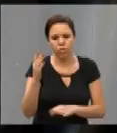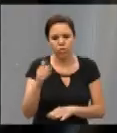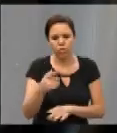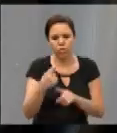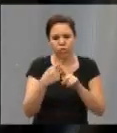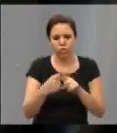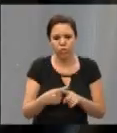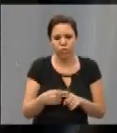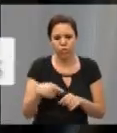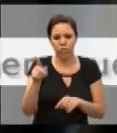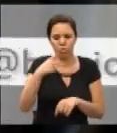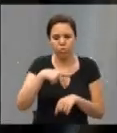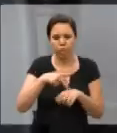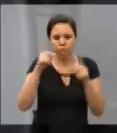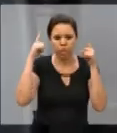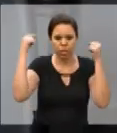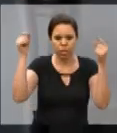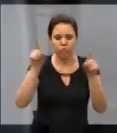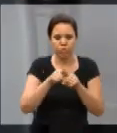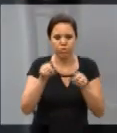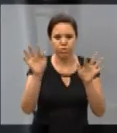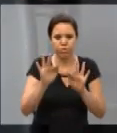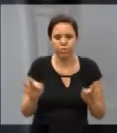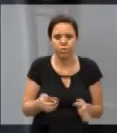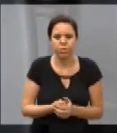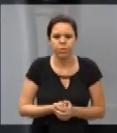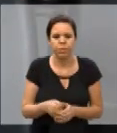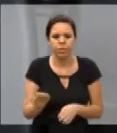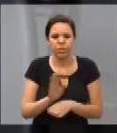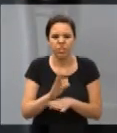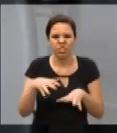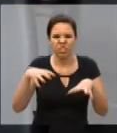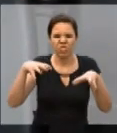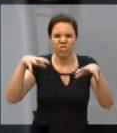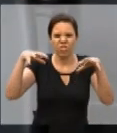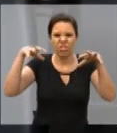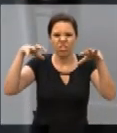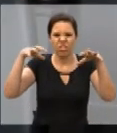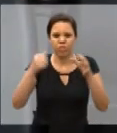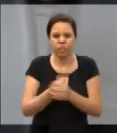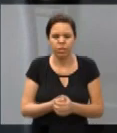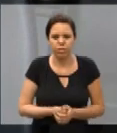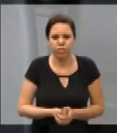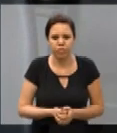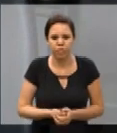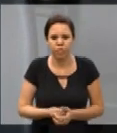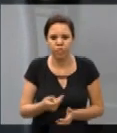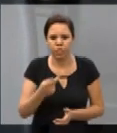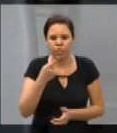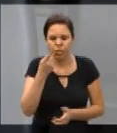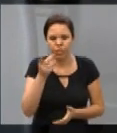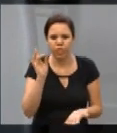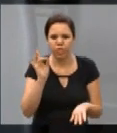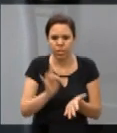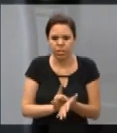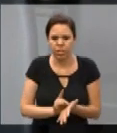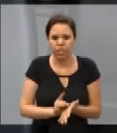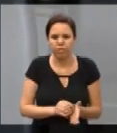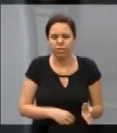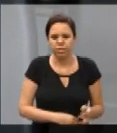está indo para a Holanda, estou feliz, estou muito feliz, é um filme de terror do Flávio Carnieri, que assim,